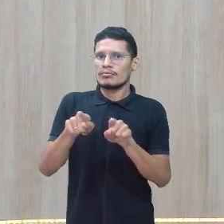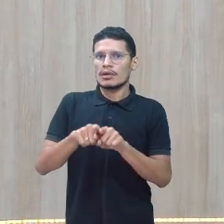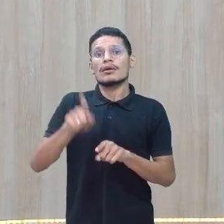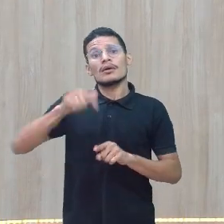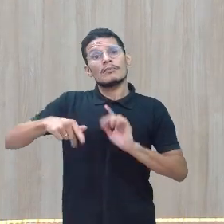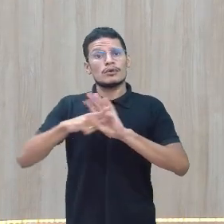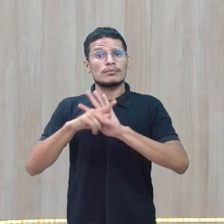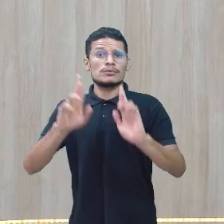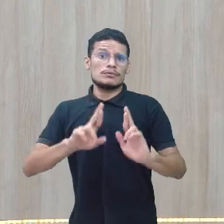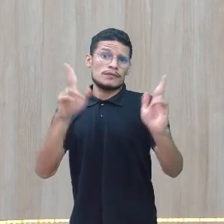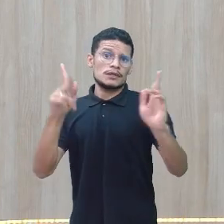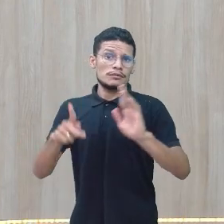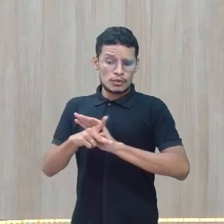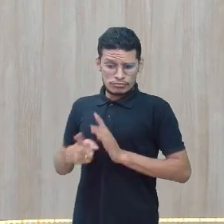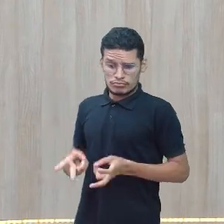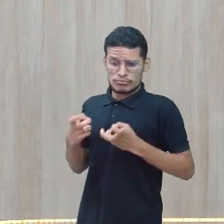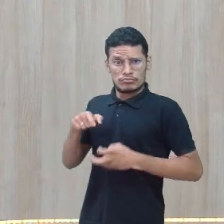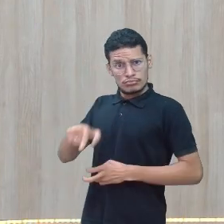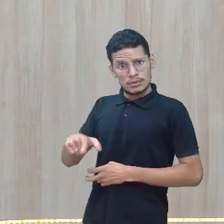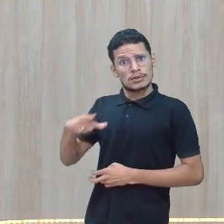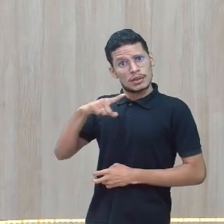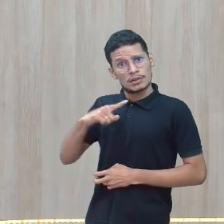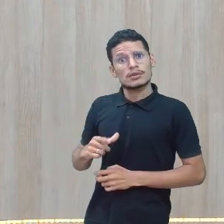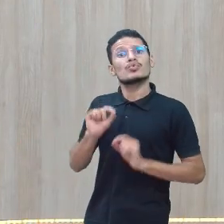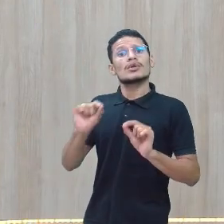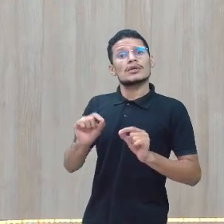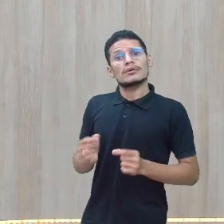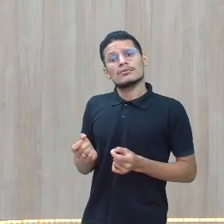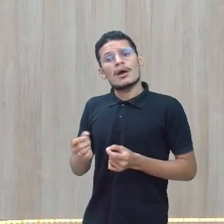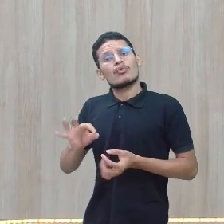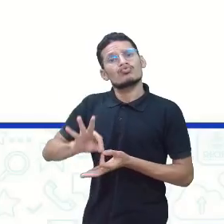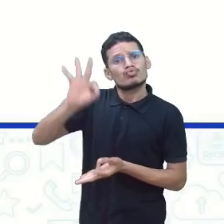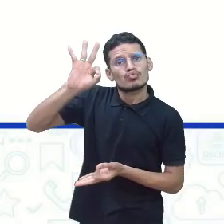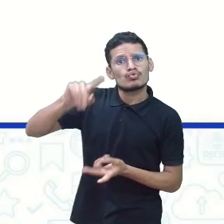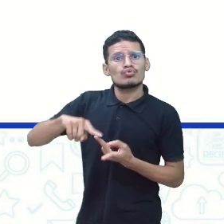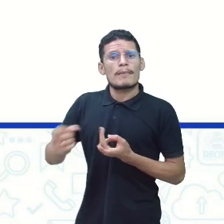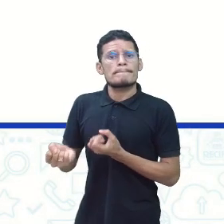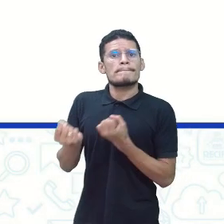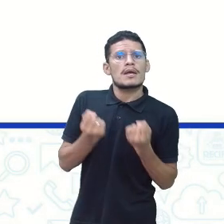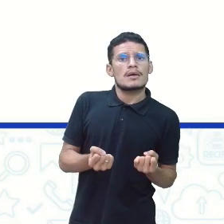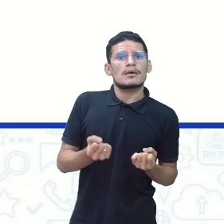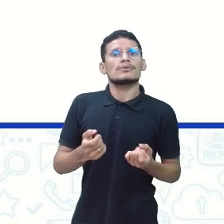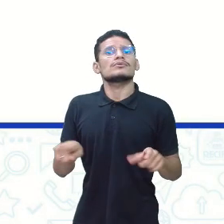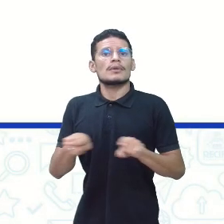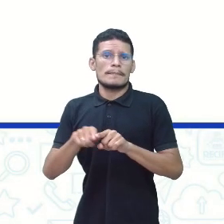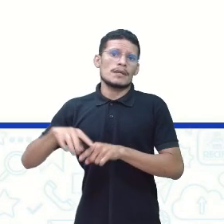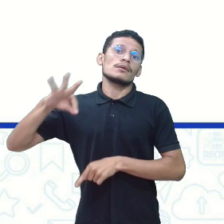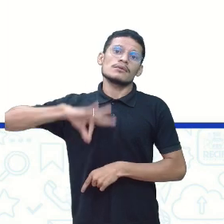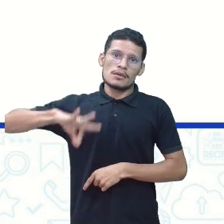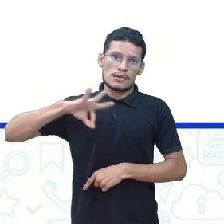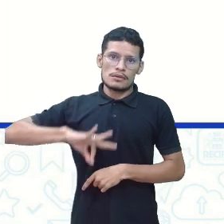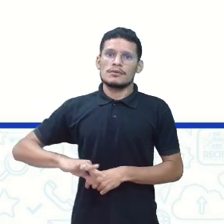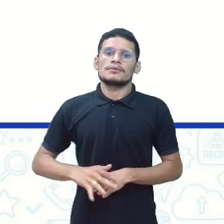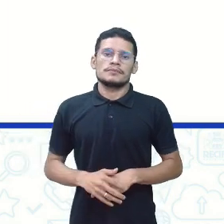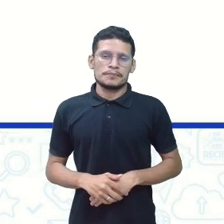maneira diferente de se perceber o número que se expressa uma altura, um peso e um salário, tá, gente?